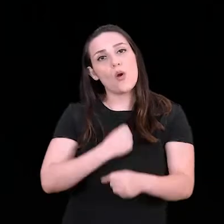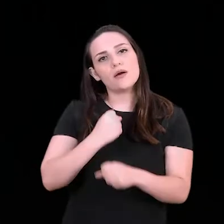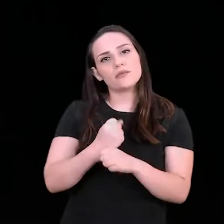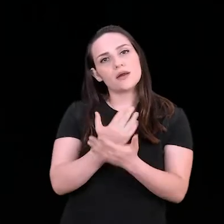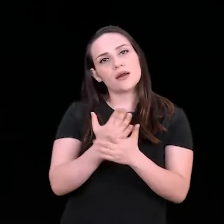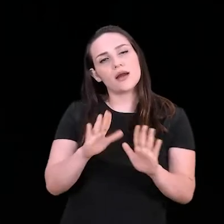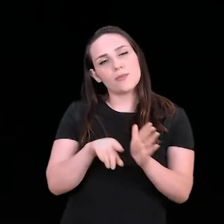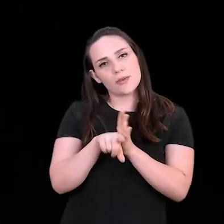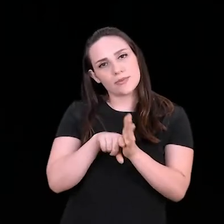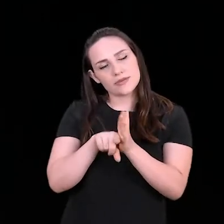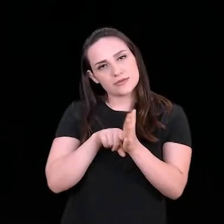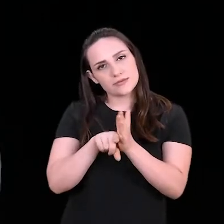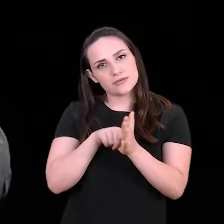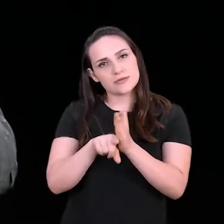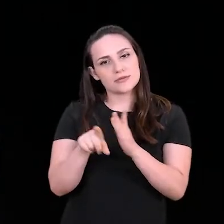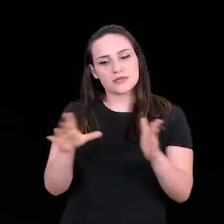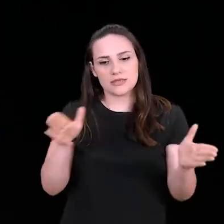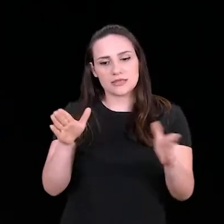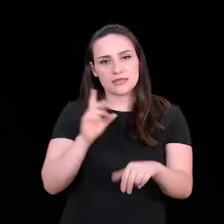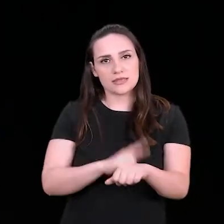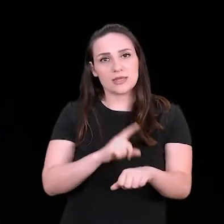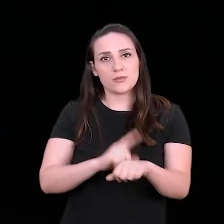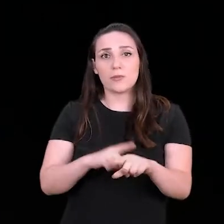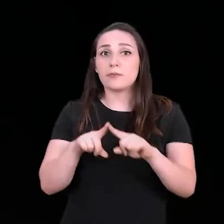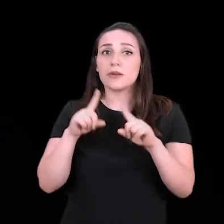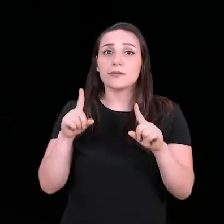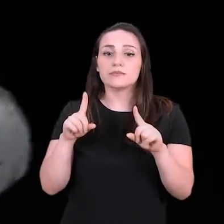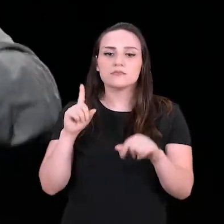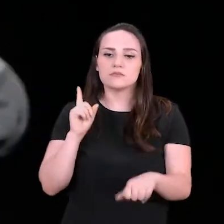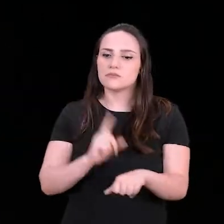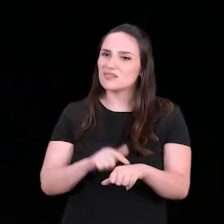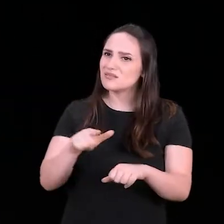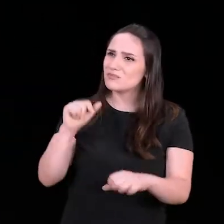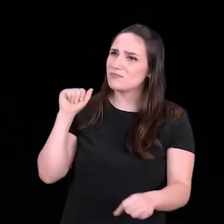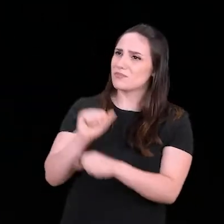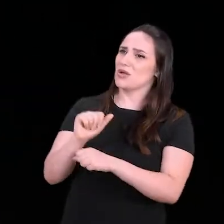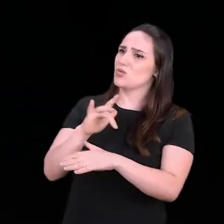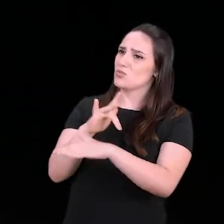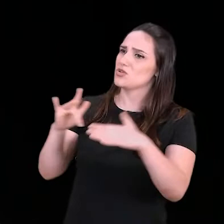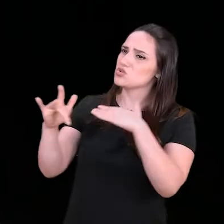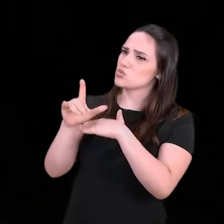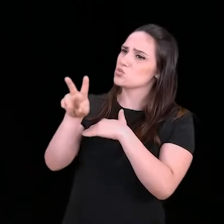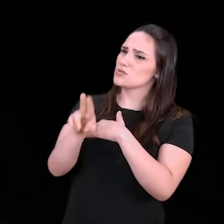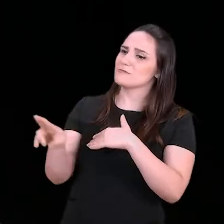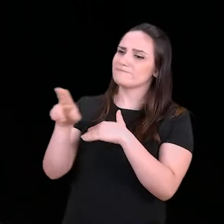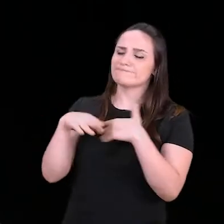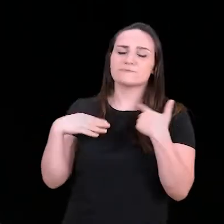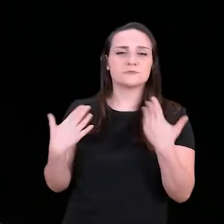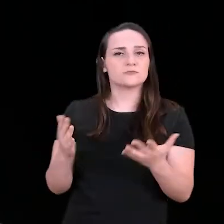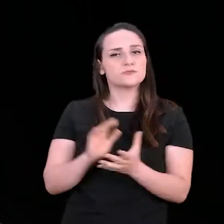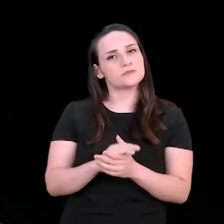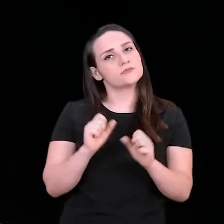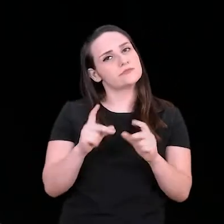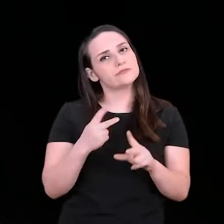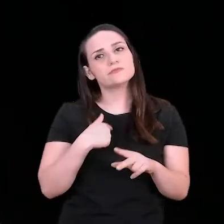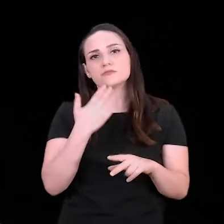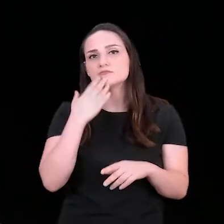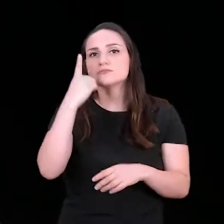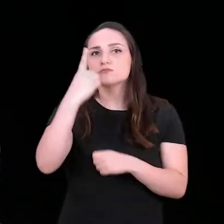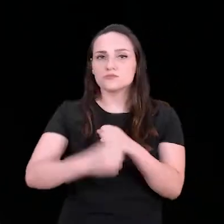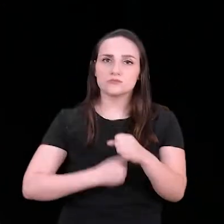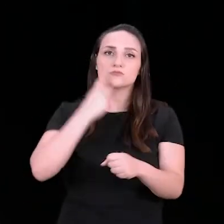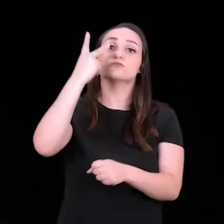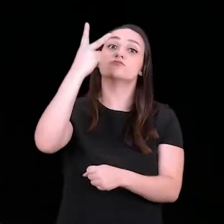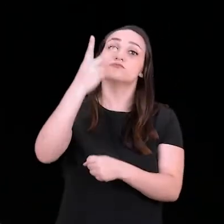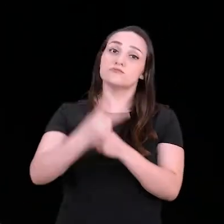1 ano essa pesquisa, né? E como a ocorrência ali parou num determinado período, eu solicitei a